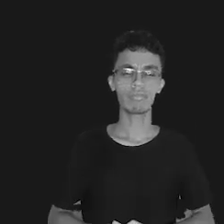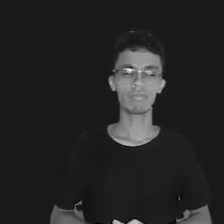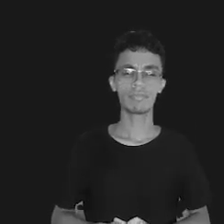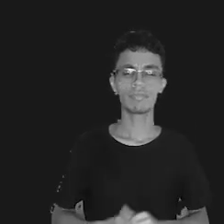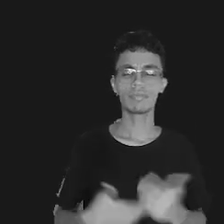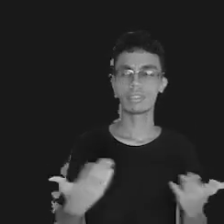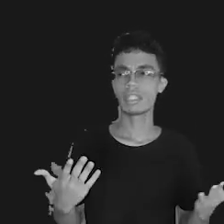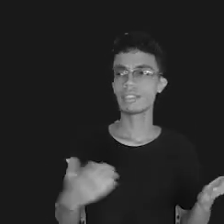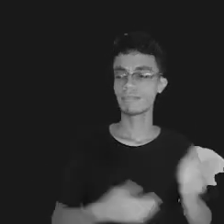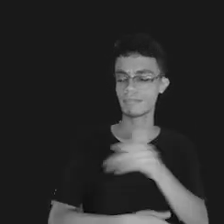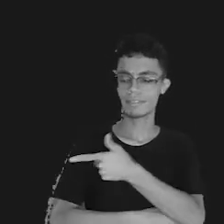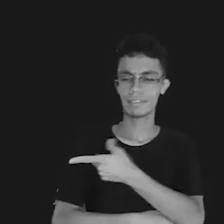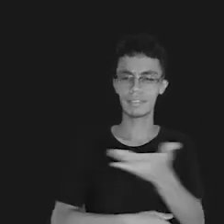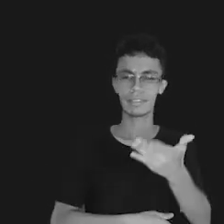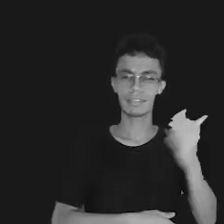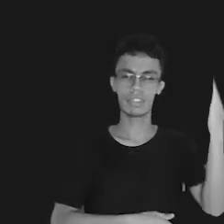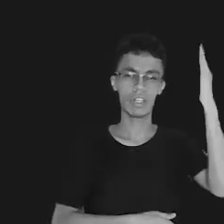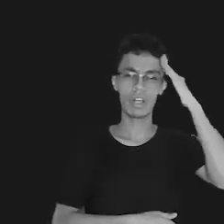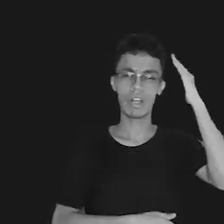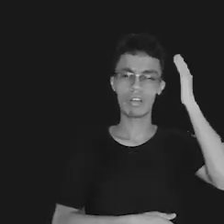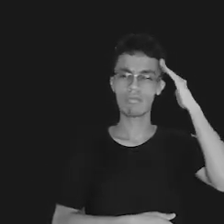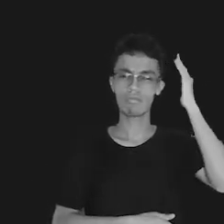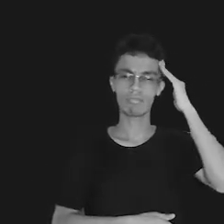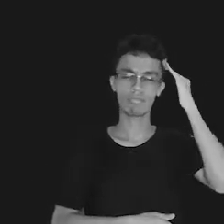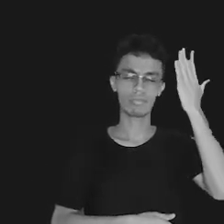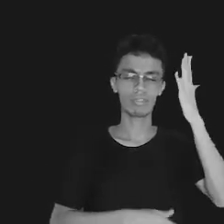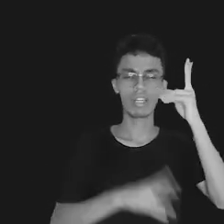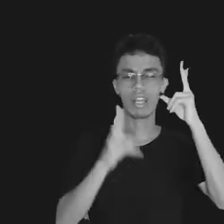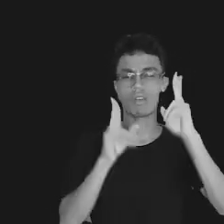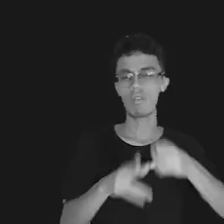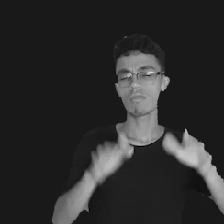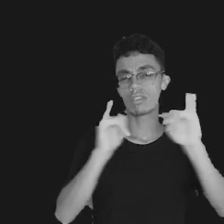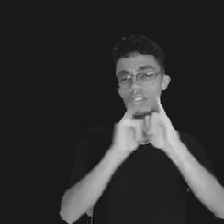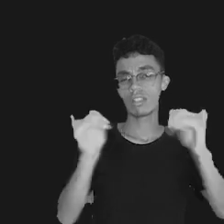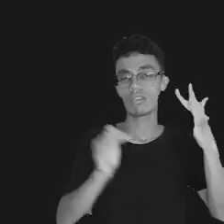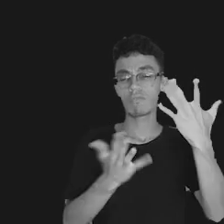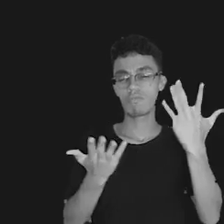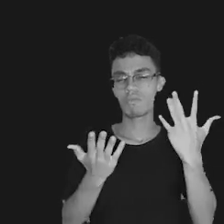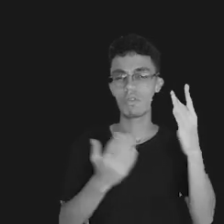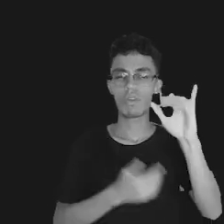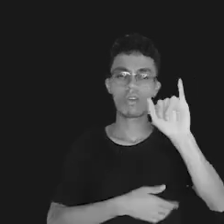Tão poucos o sabem que é o mesmo que falar do invisível.